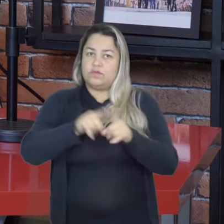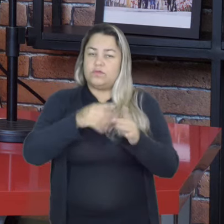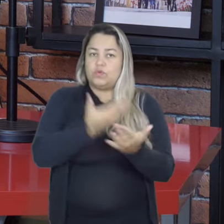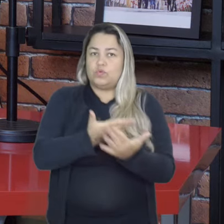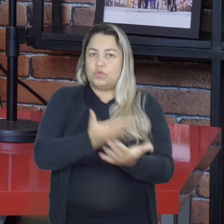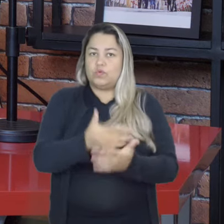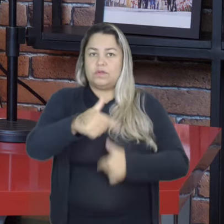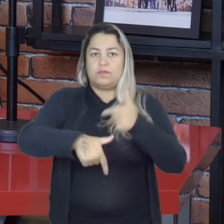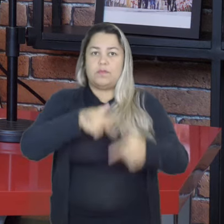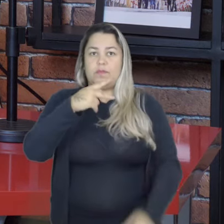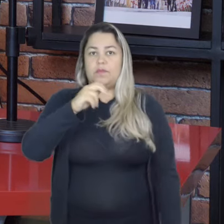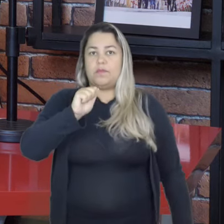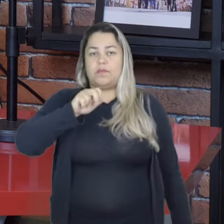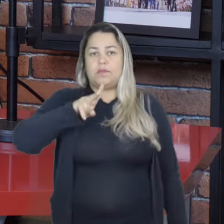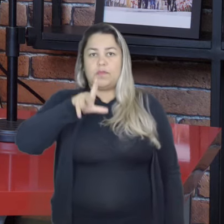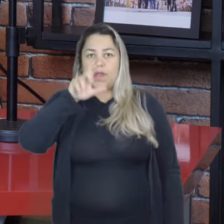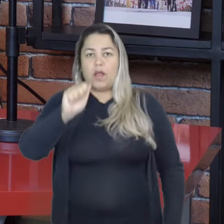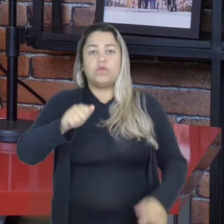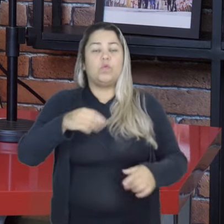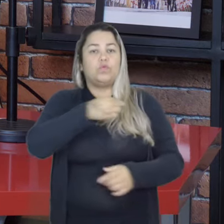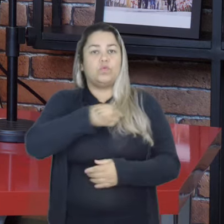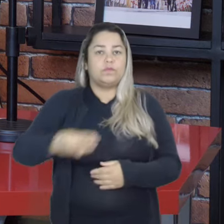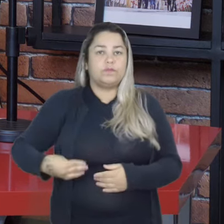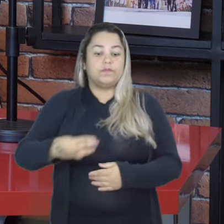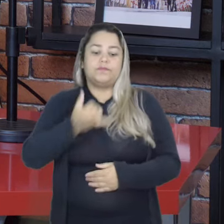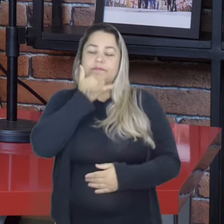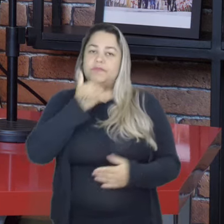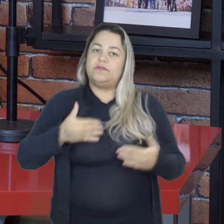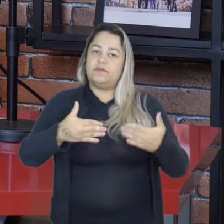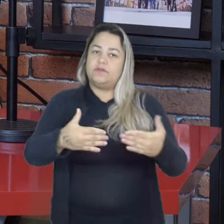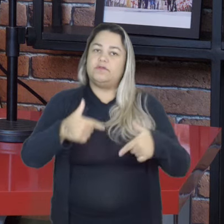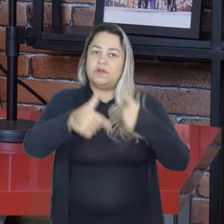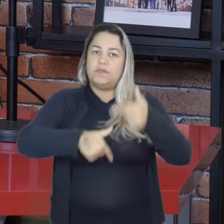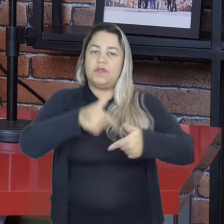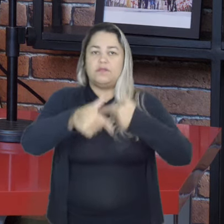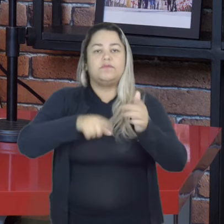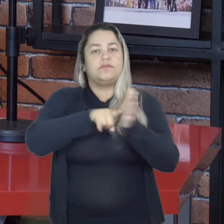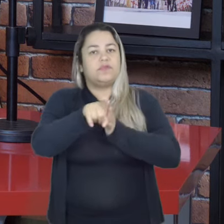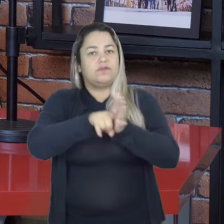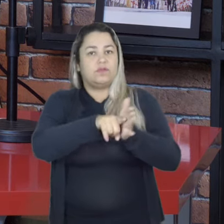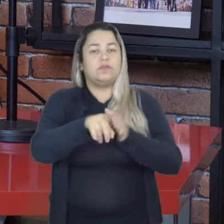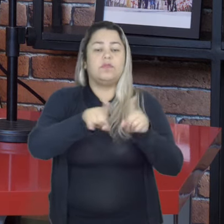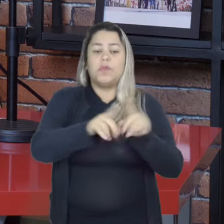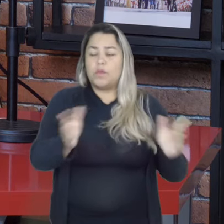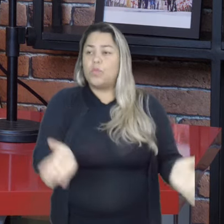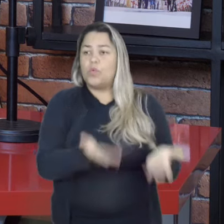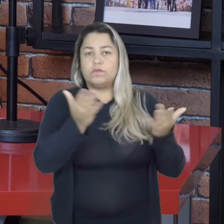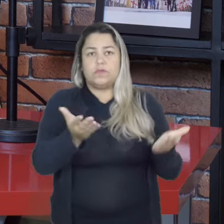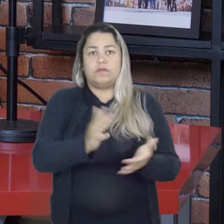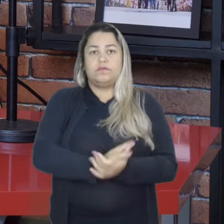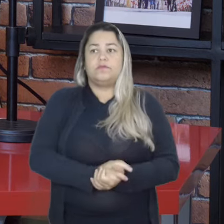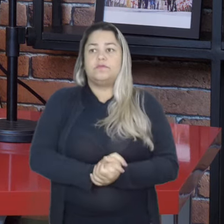de Estatística e Estudos do Trabalho, Paula Montagnier, do Ministério do Trabalho, conversou com o jornal PT Brasil e analisou os fatores